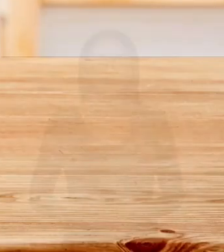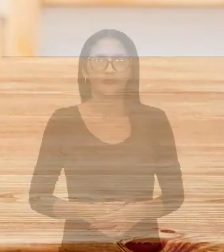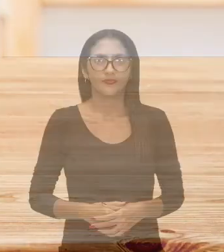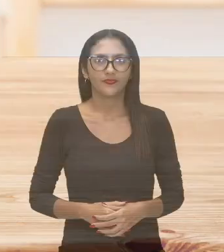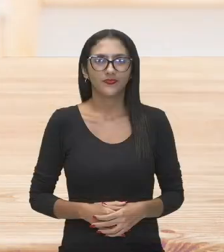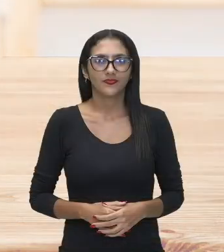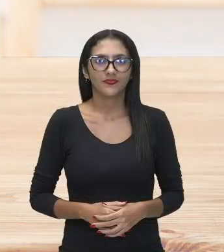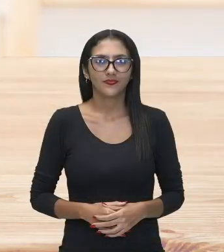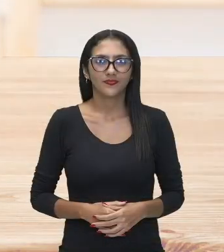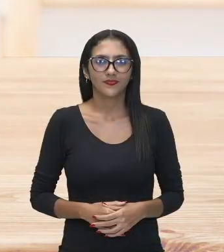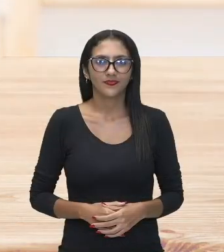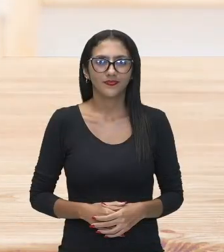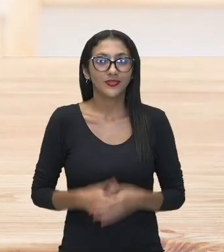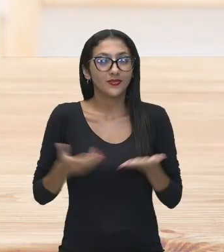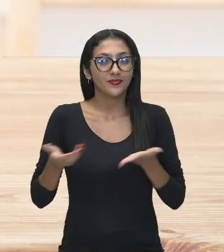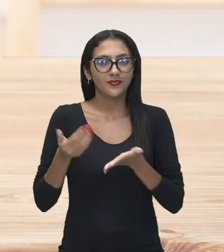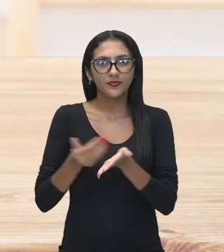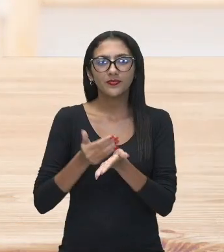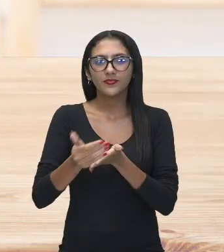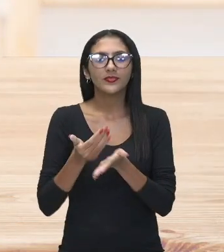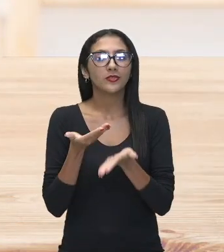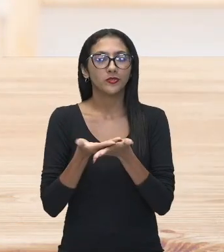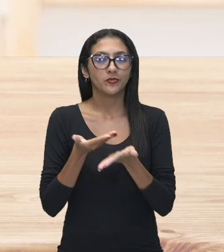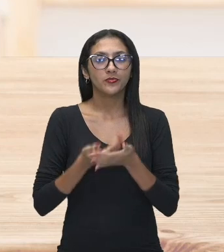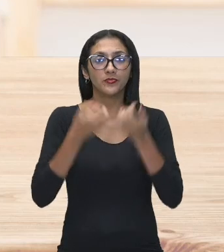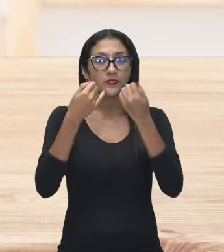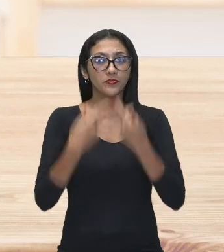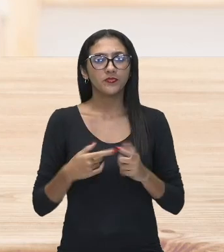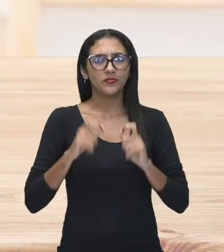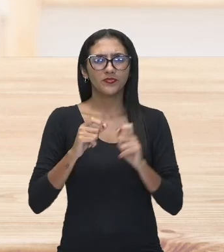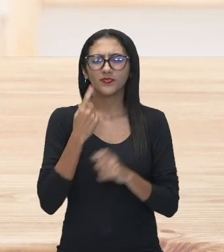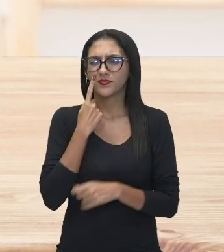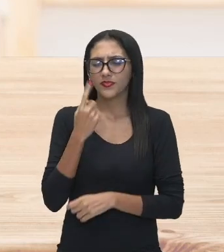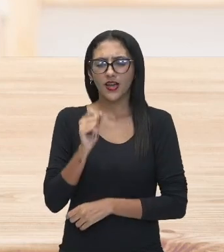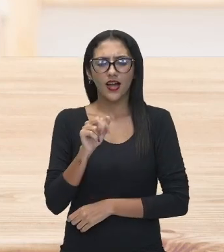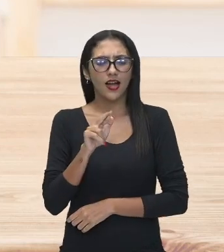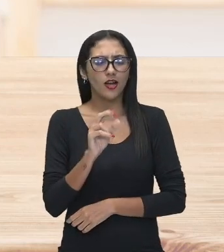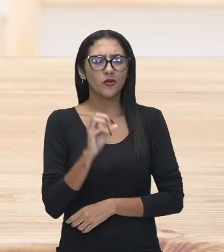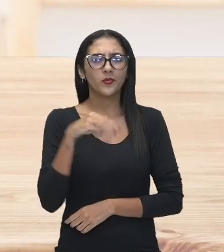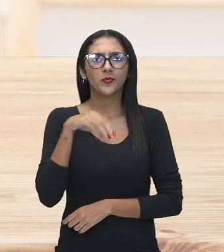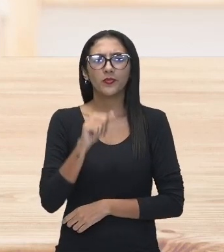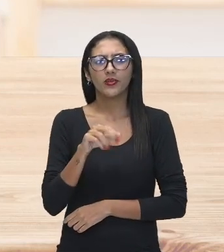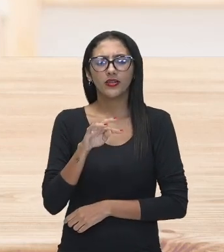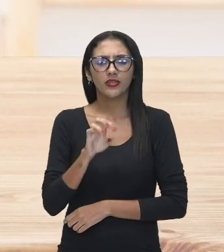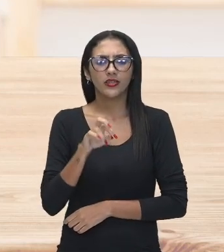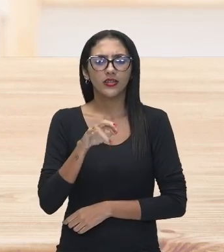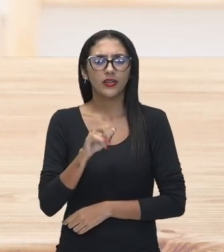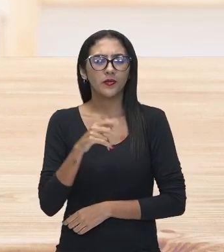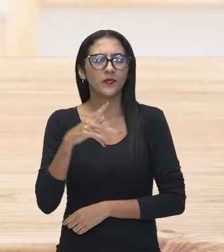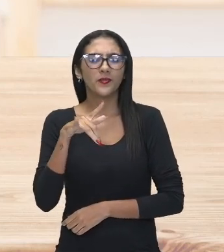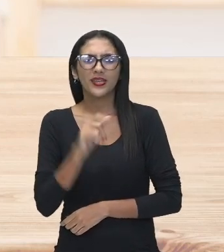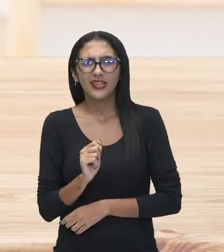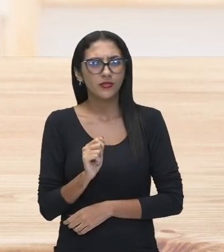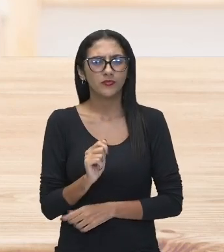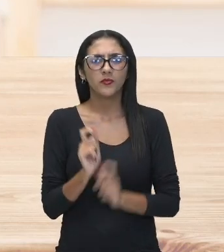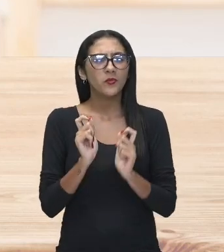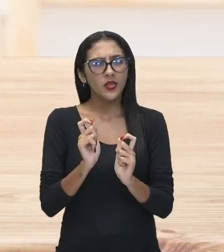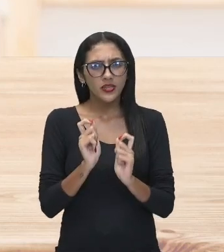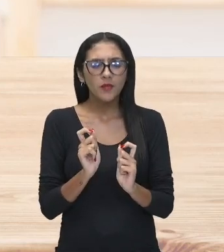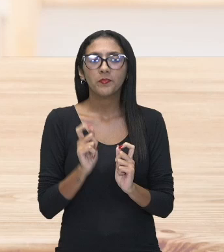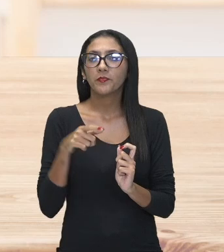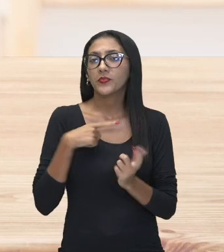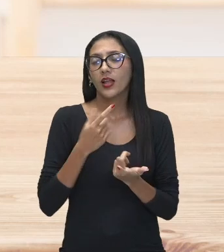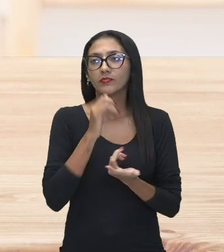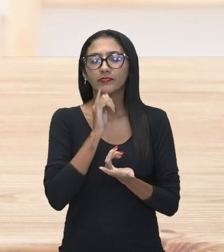Então, vamos começar a nossa aula falando sobre aromaterapia, né? A aromaterapia, ela serve para dar